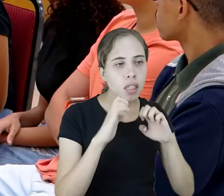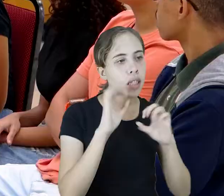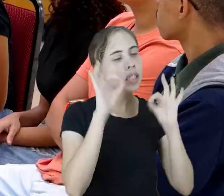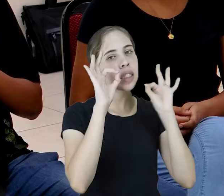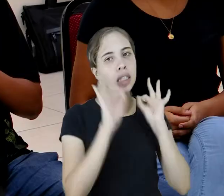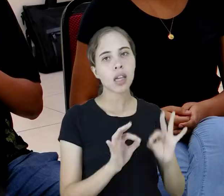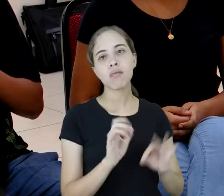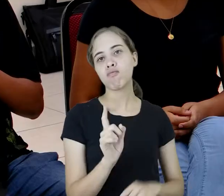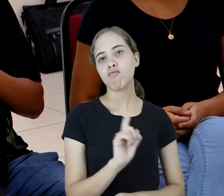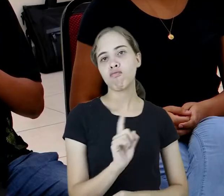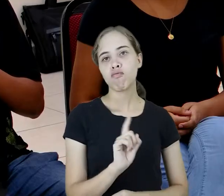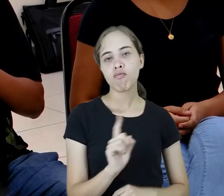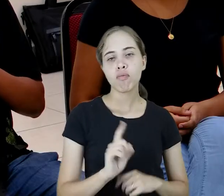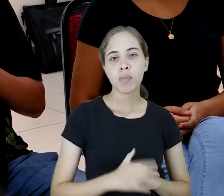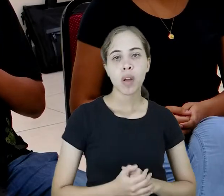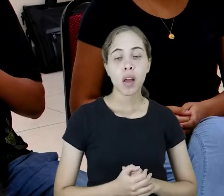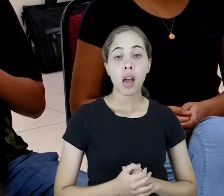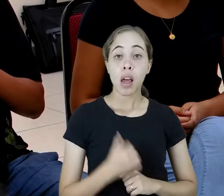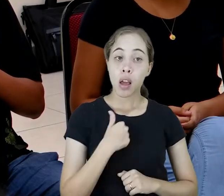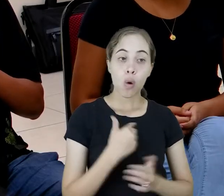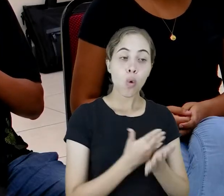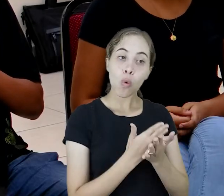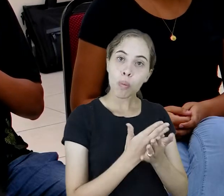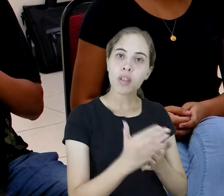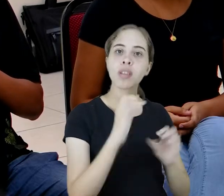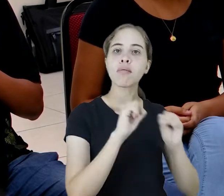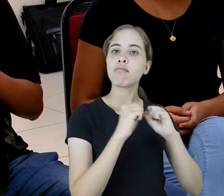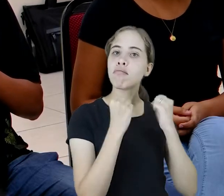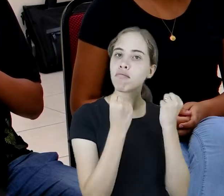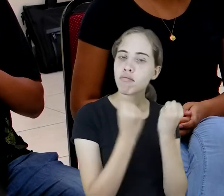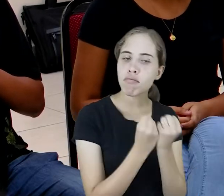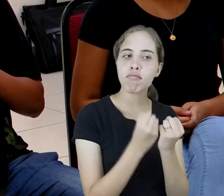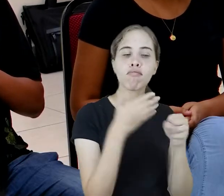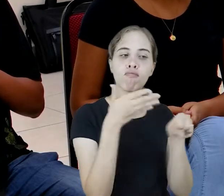forma correta. Até que eu comecei a fazer um seminário.